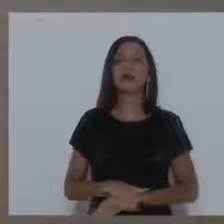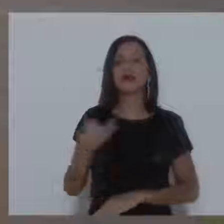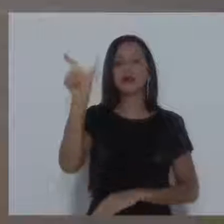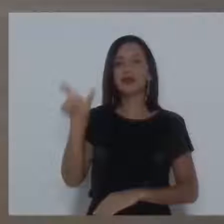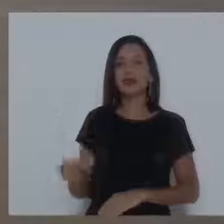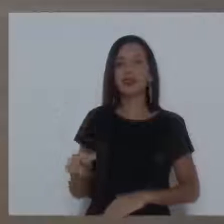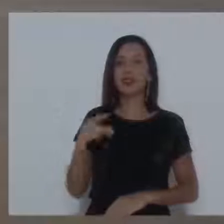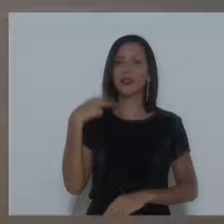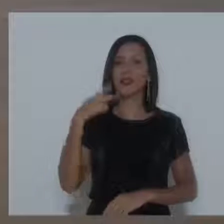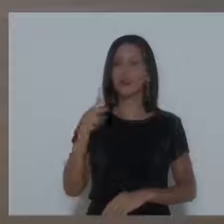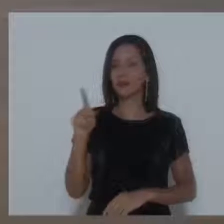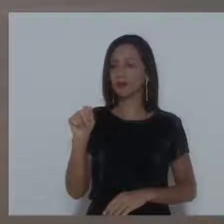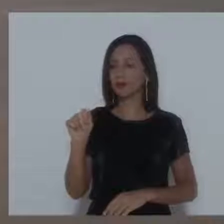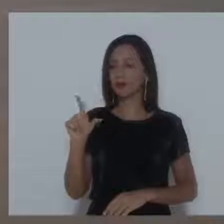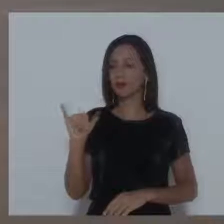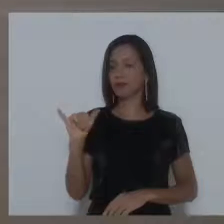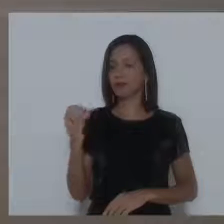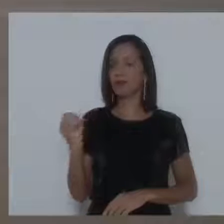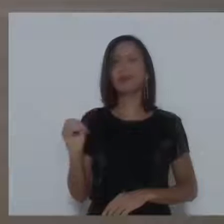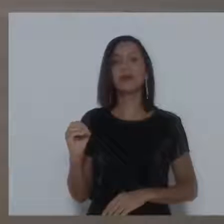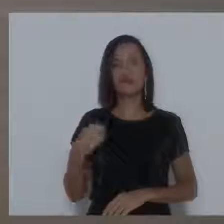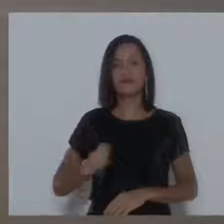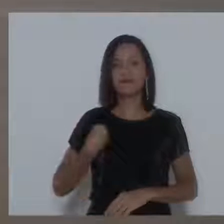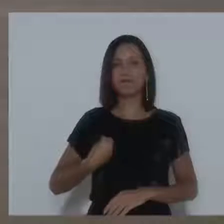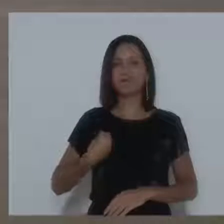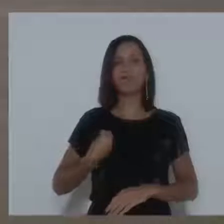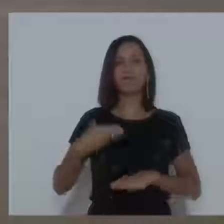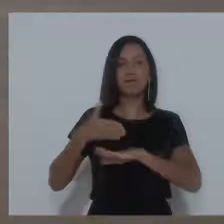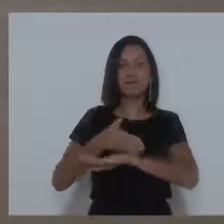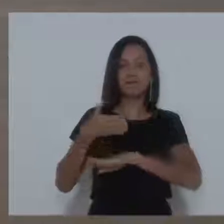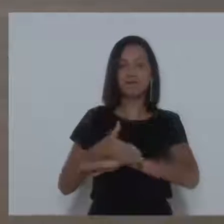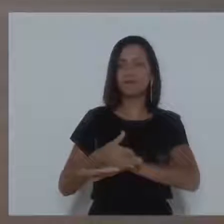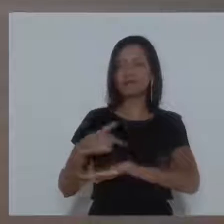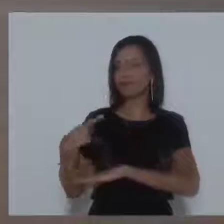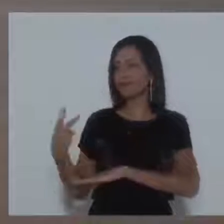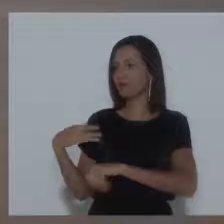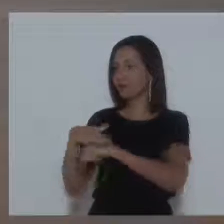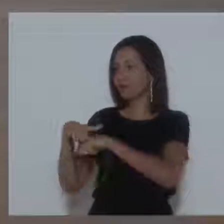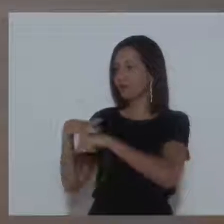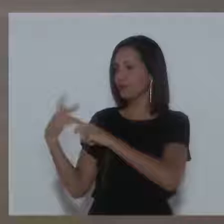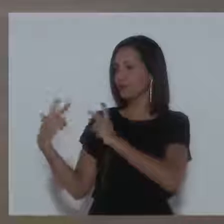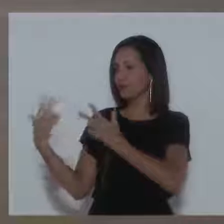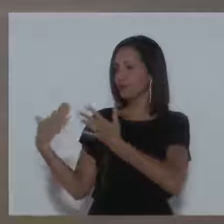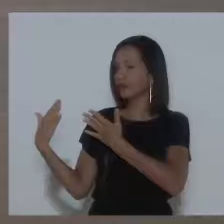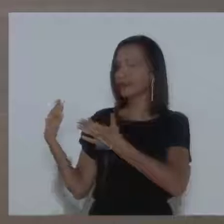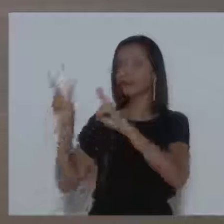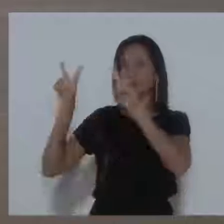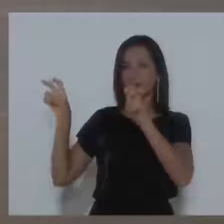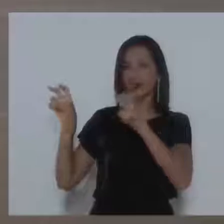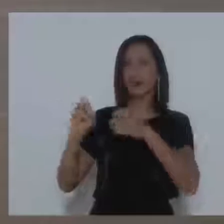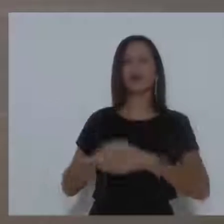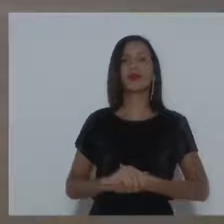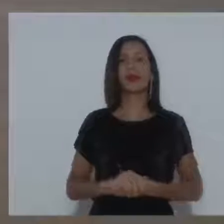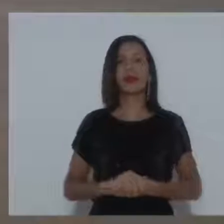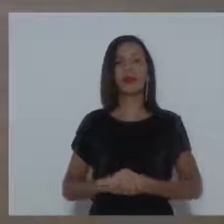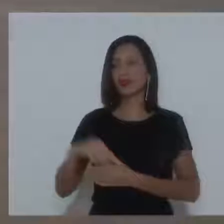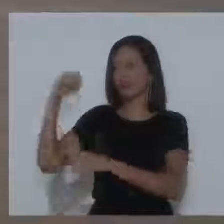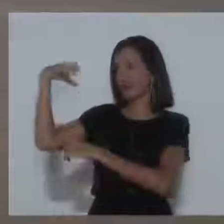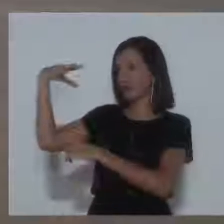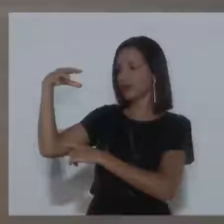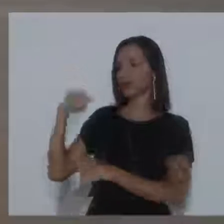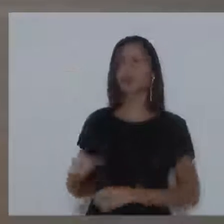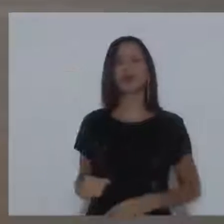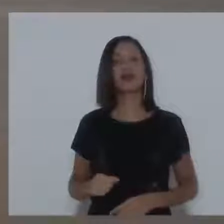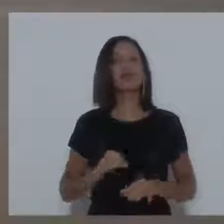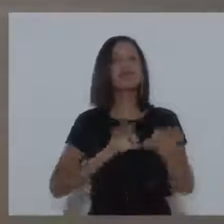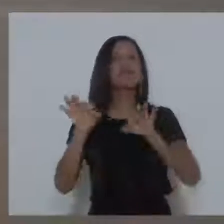que é muito atuante nessa área, as pessoas cobram tanto, que nós conversamos tanto sobre esse tema. Então, qual é o plano? É